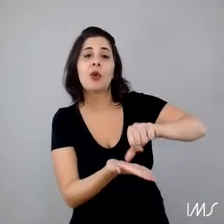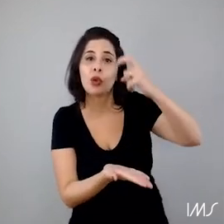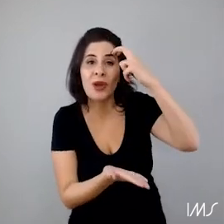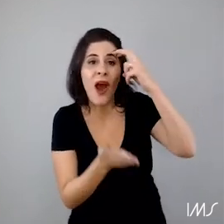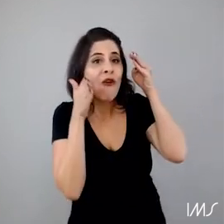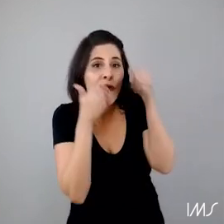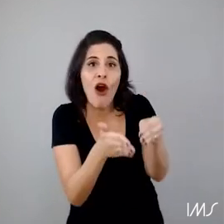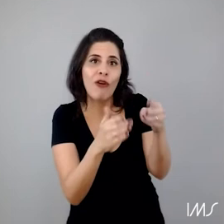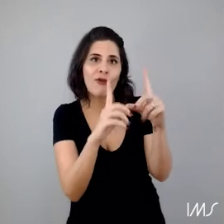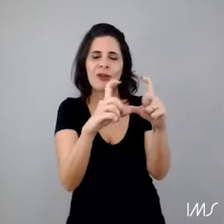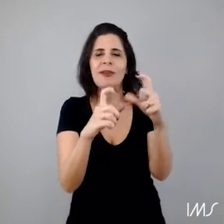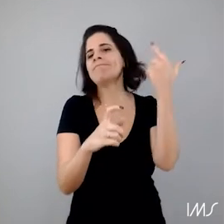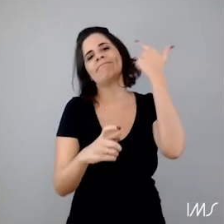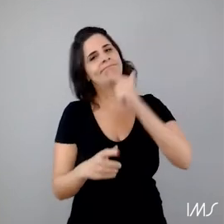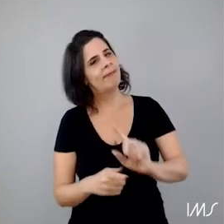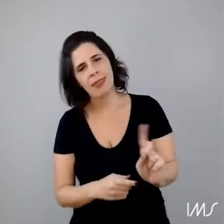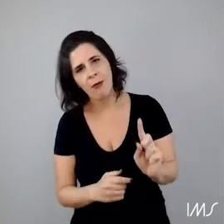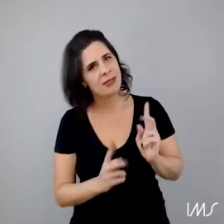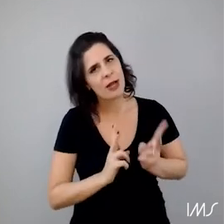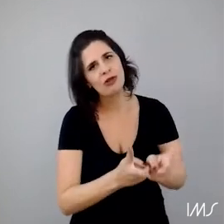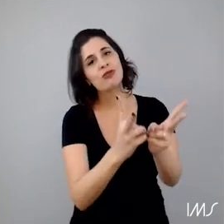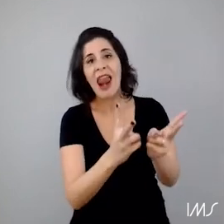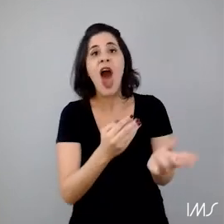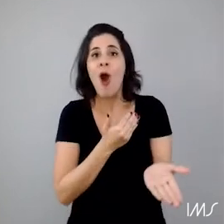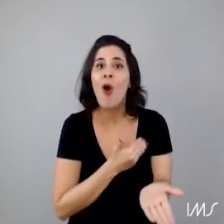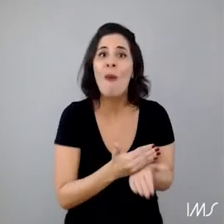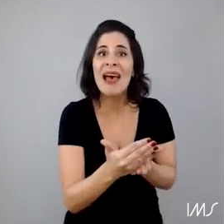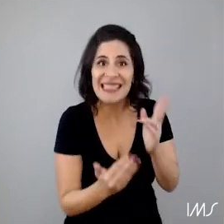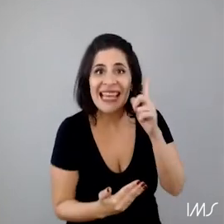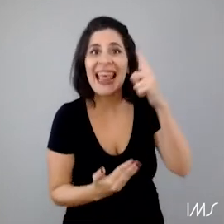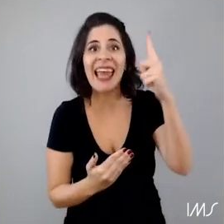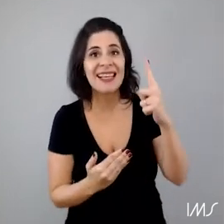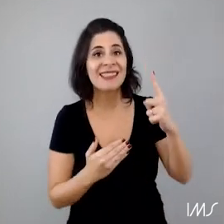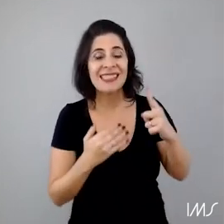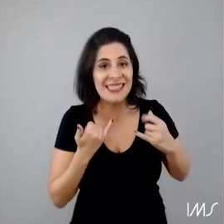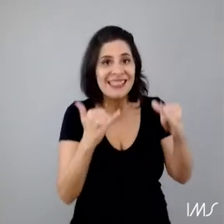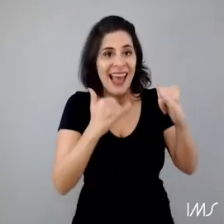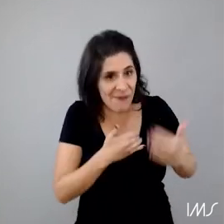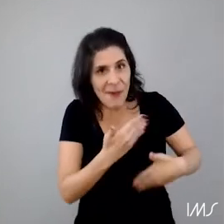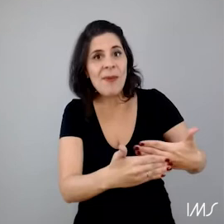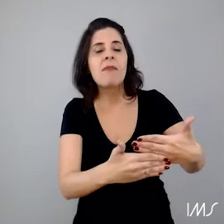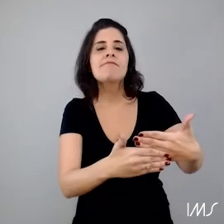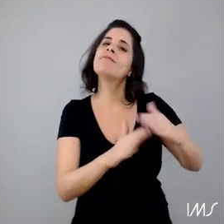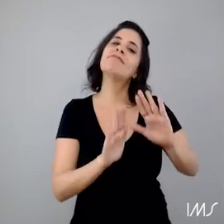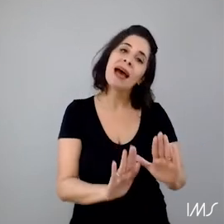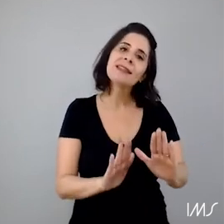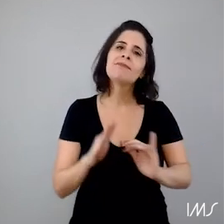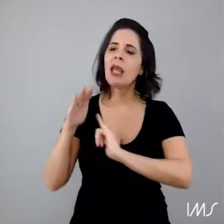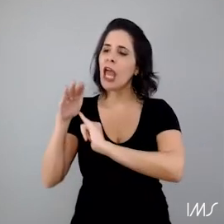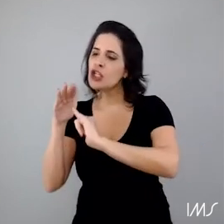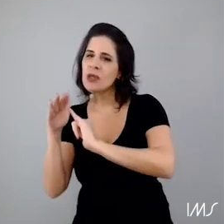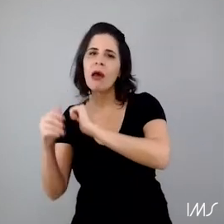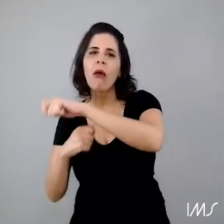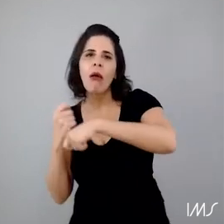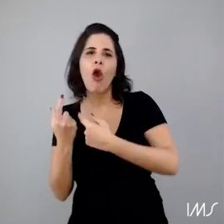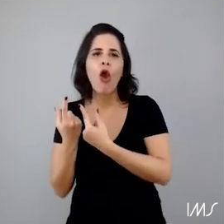fotografia. Ela dá início a essa ideia que começa a todo vapor, mas também as